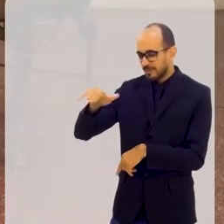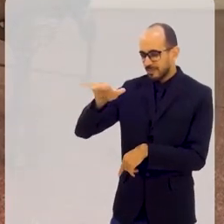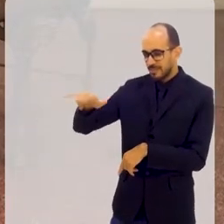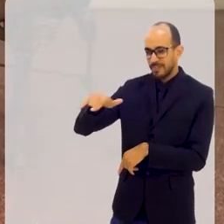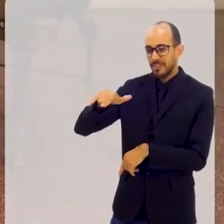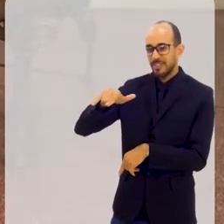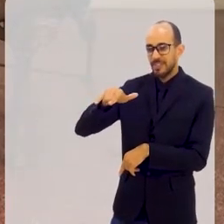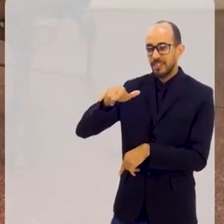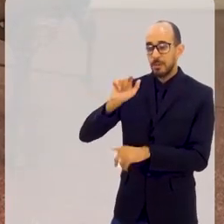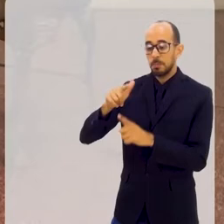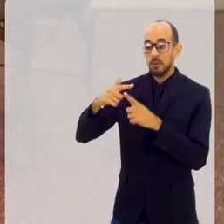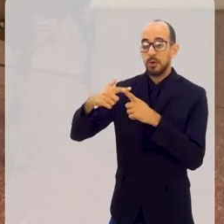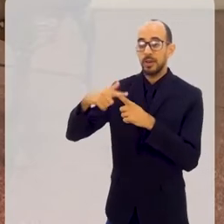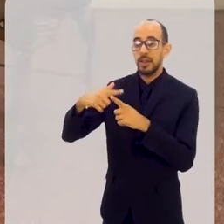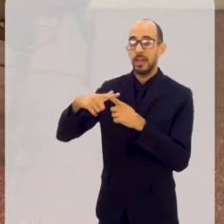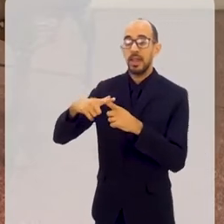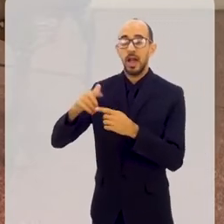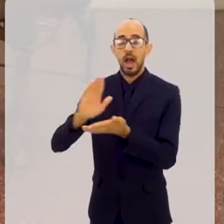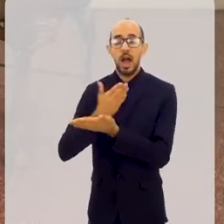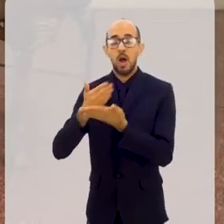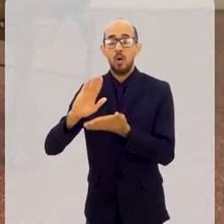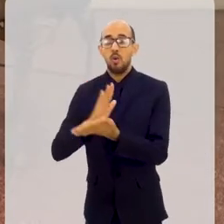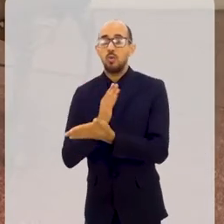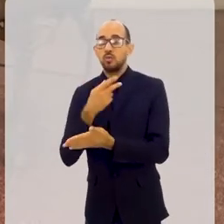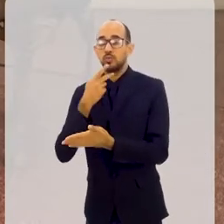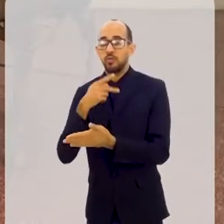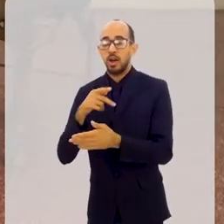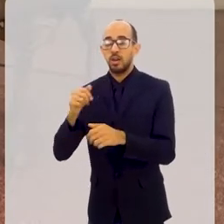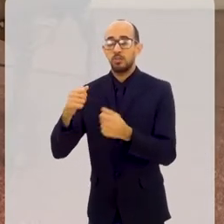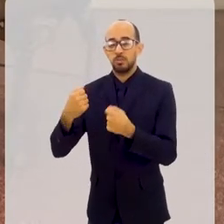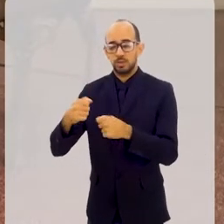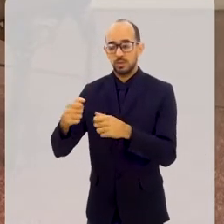aí OK muitos site Eu vou tem sido